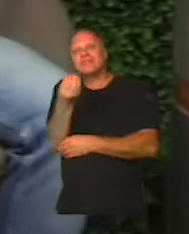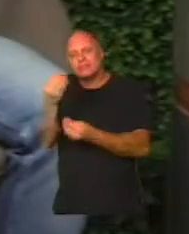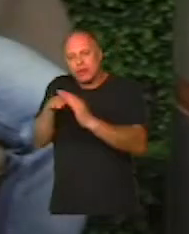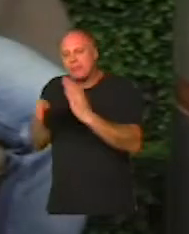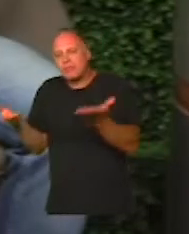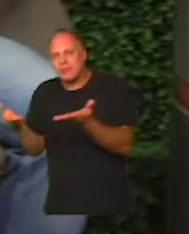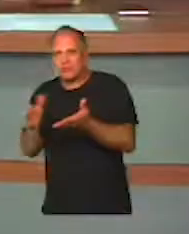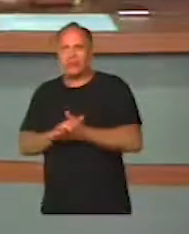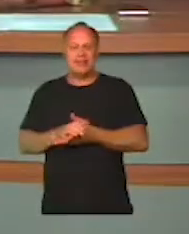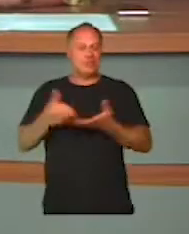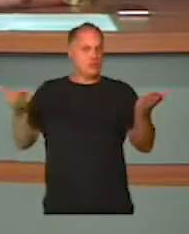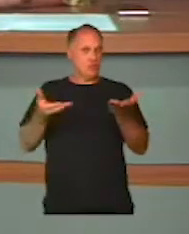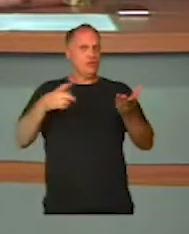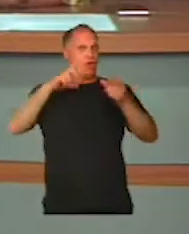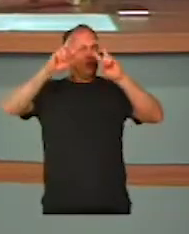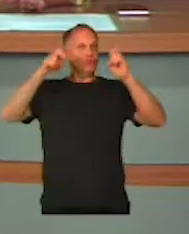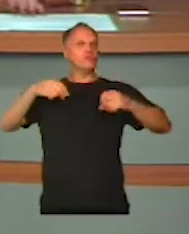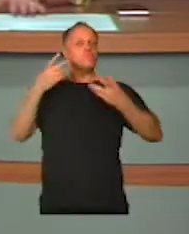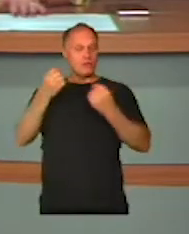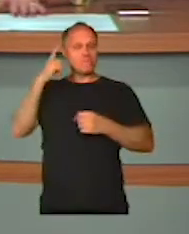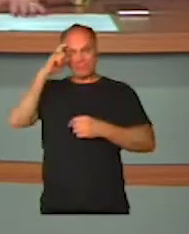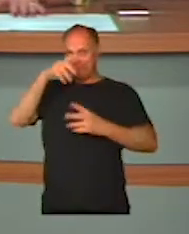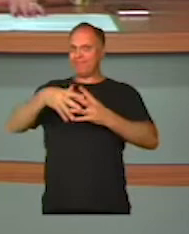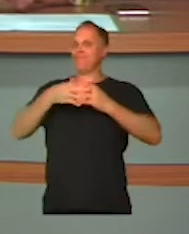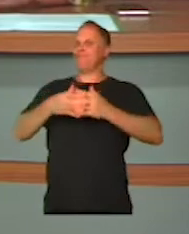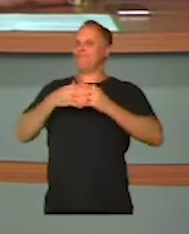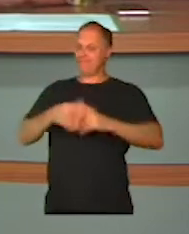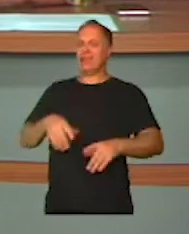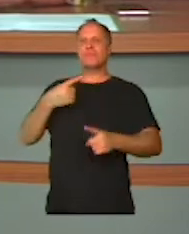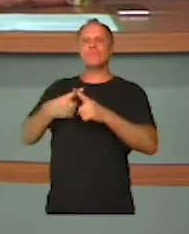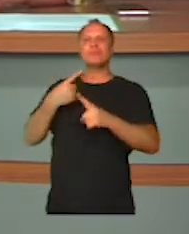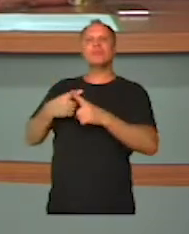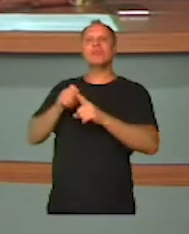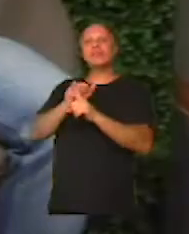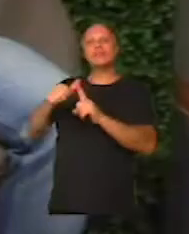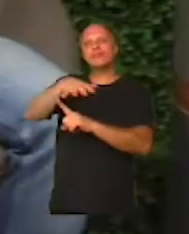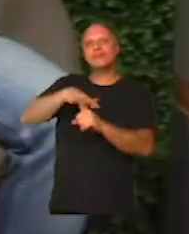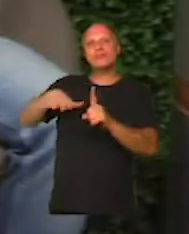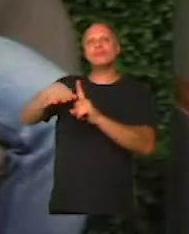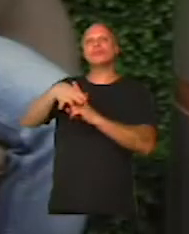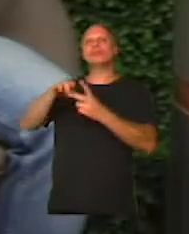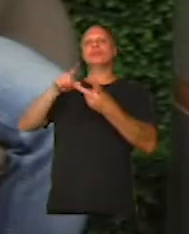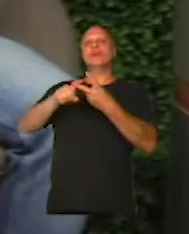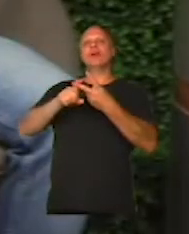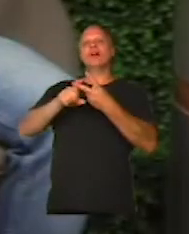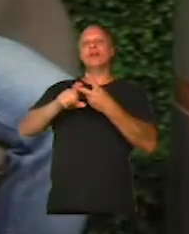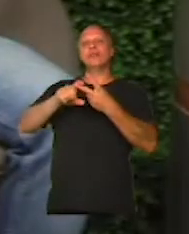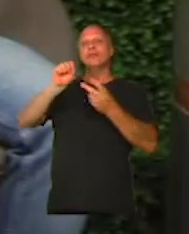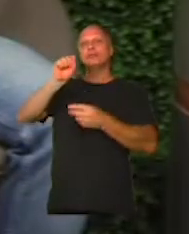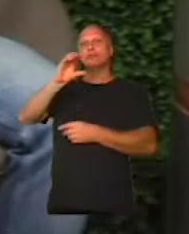adaptar para os dias atuais com assuntos polêmicos. Exatamente. E foi muito, porque ele fala sobre homossexualismo, sobre racismo,